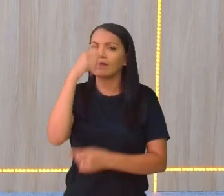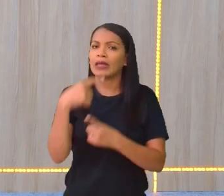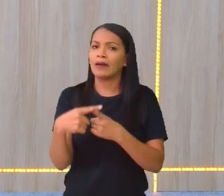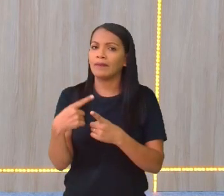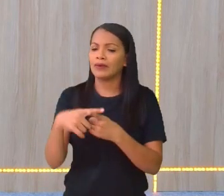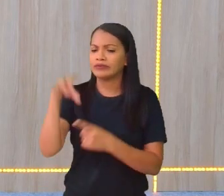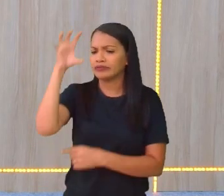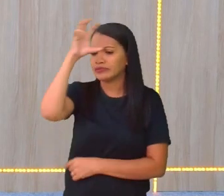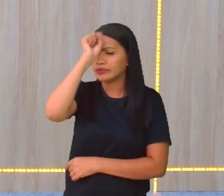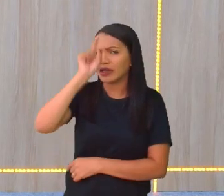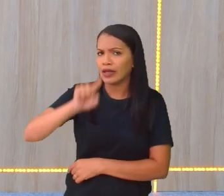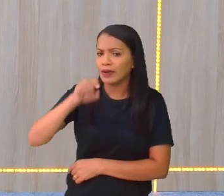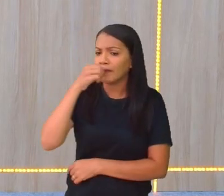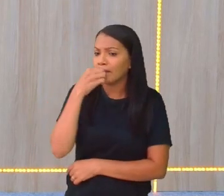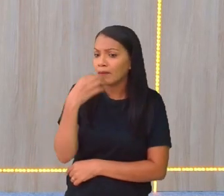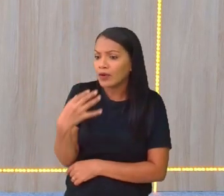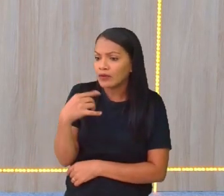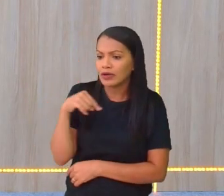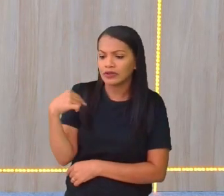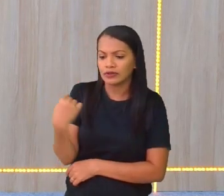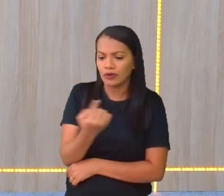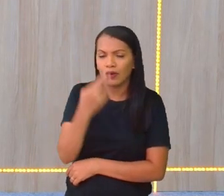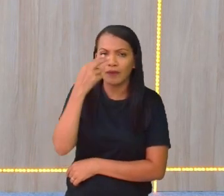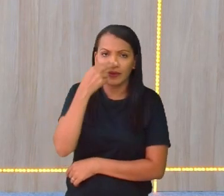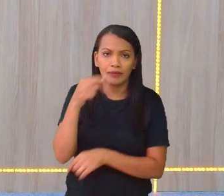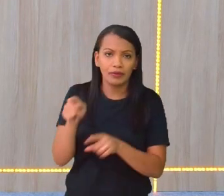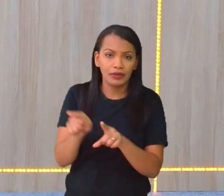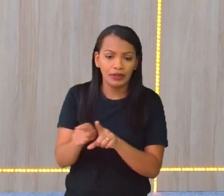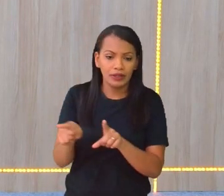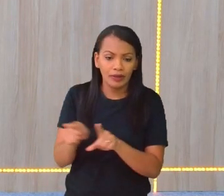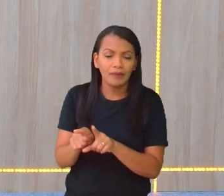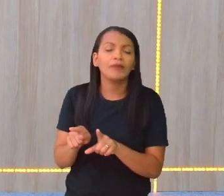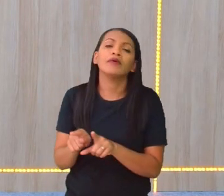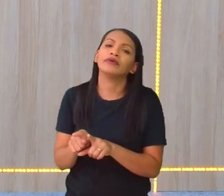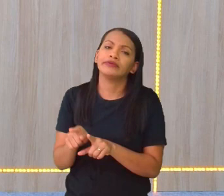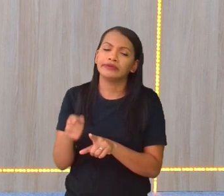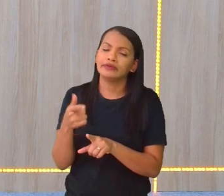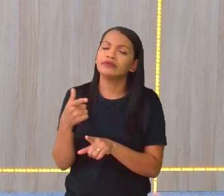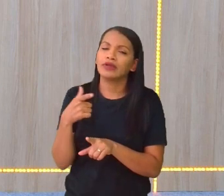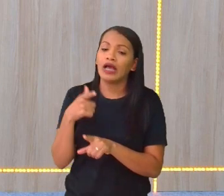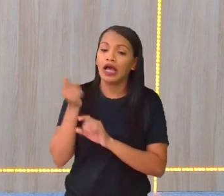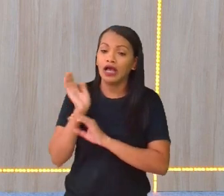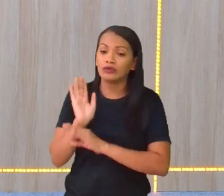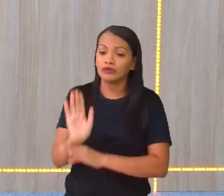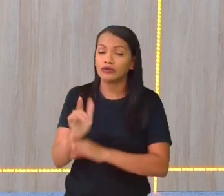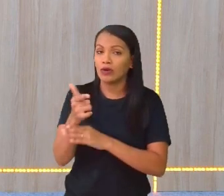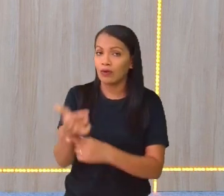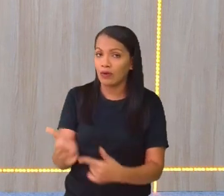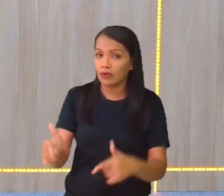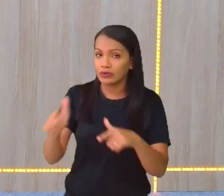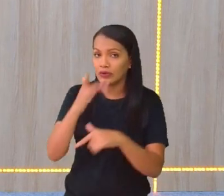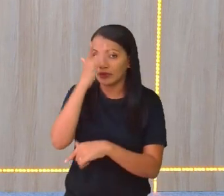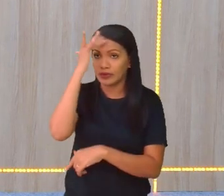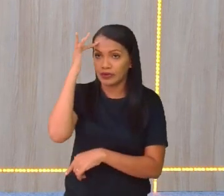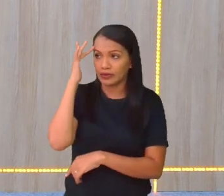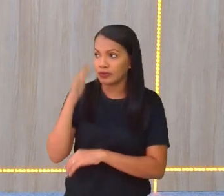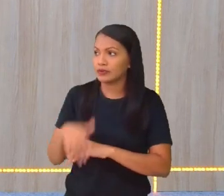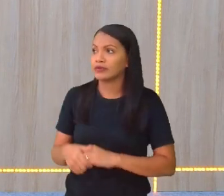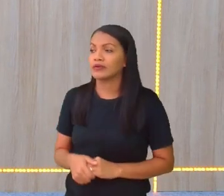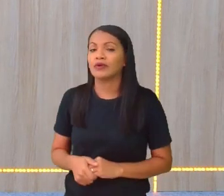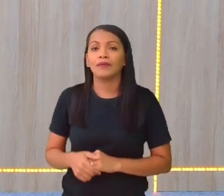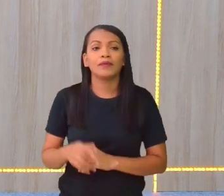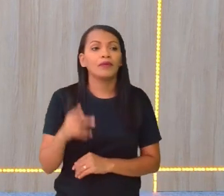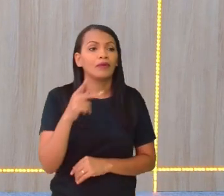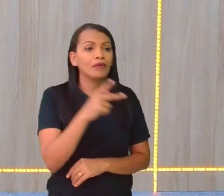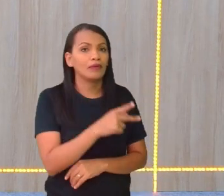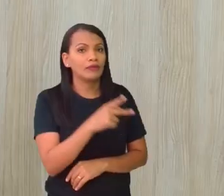nós mesmos e depois contribui com o aprendizado também de outras pessoas. Então vamos Professora